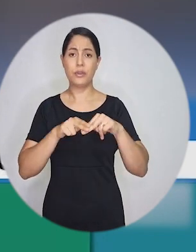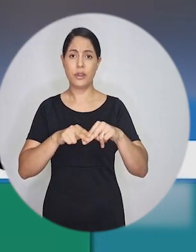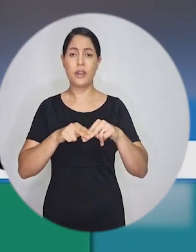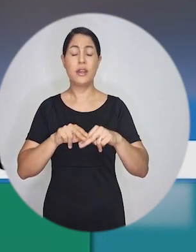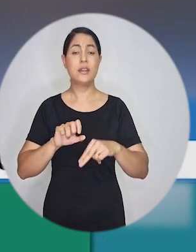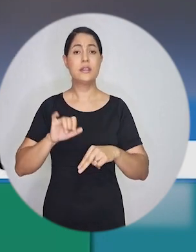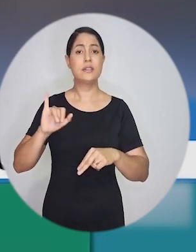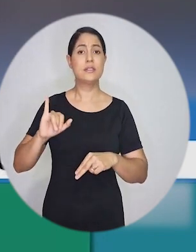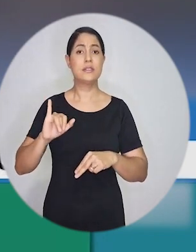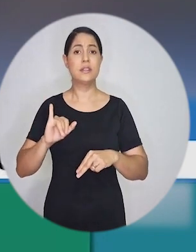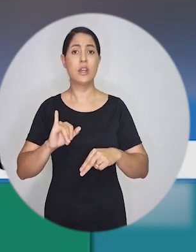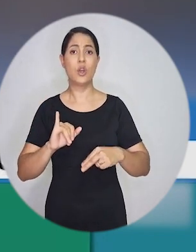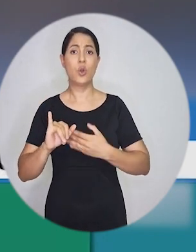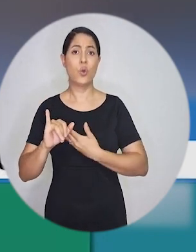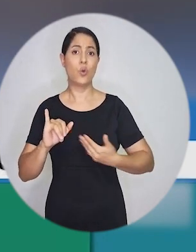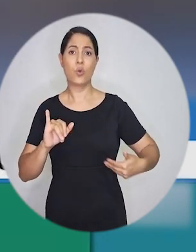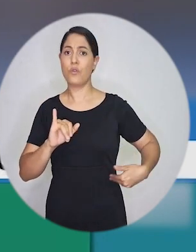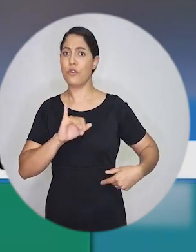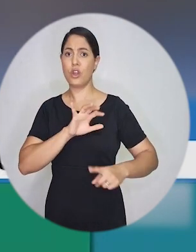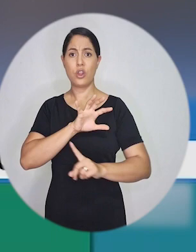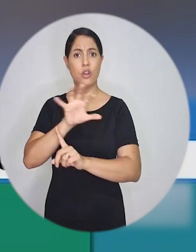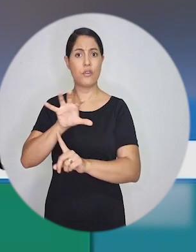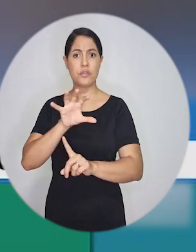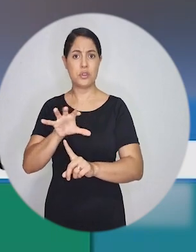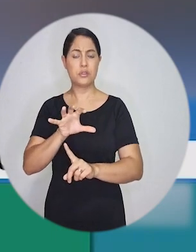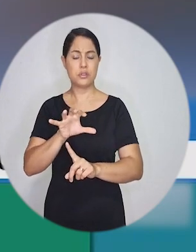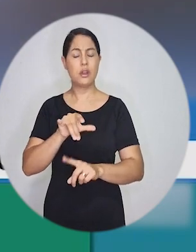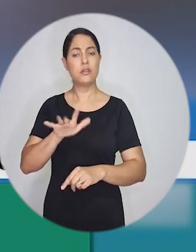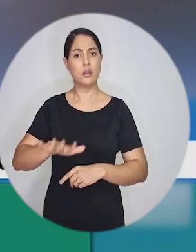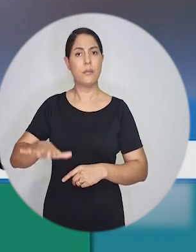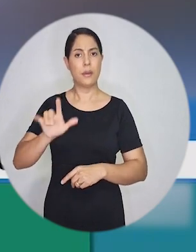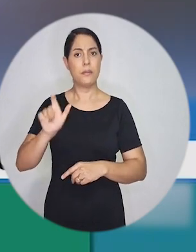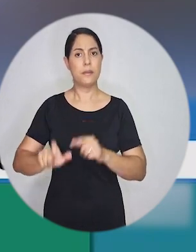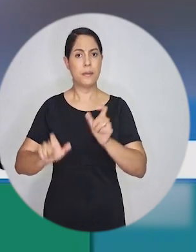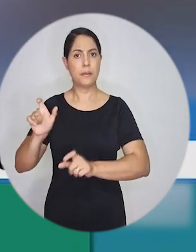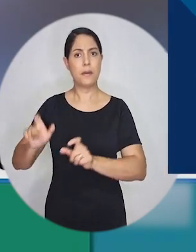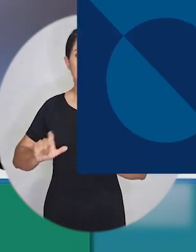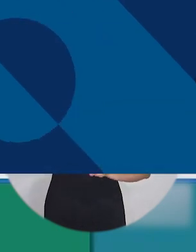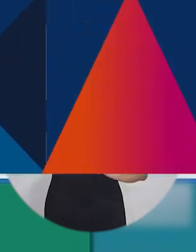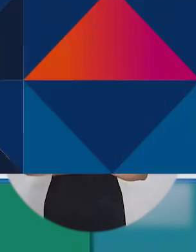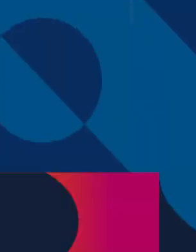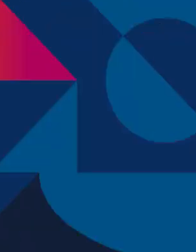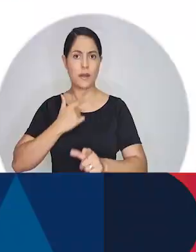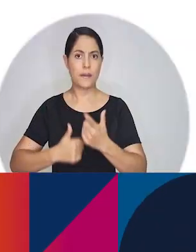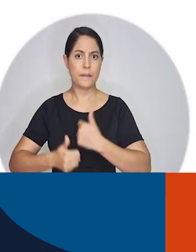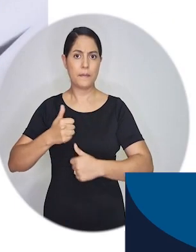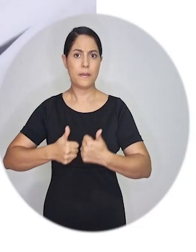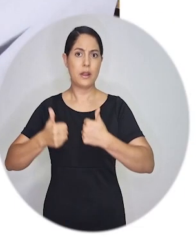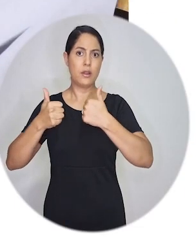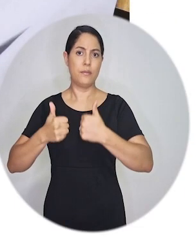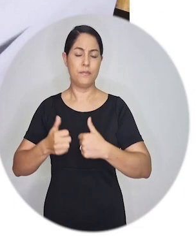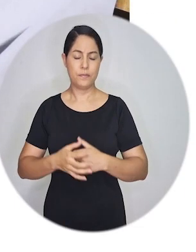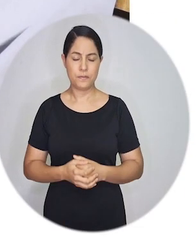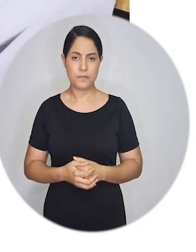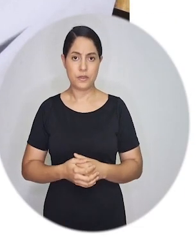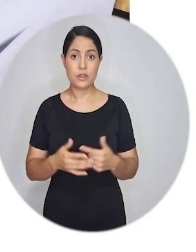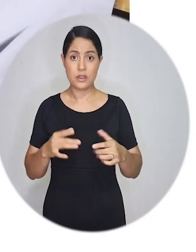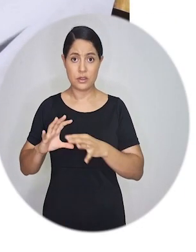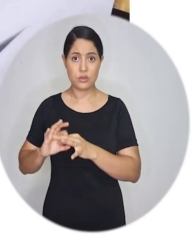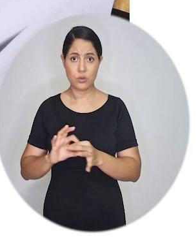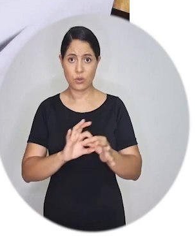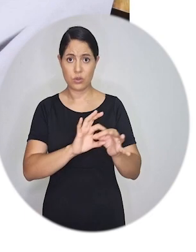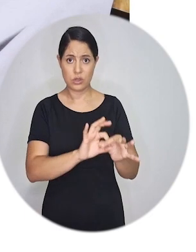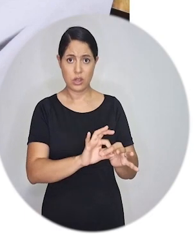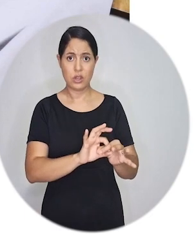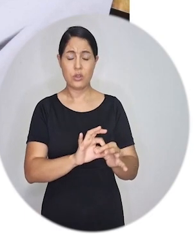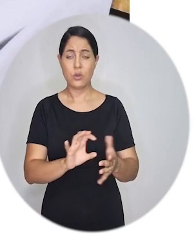a intervenção estatal, melhor para o cidadão. E nesse caso nós temos uma intervenção estatal